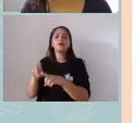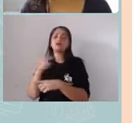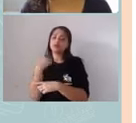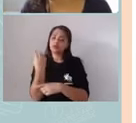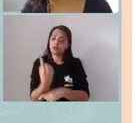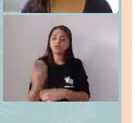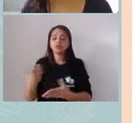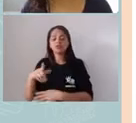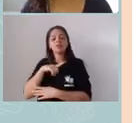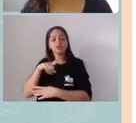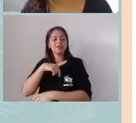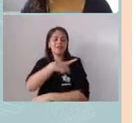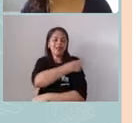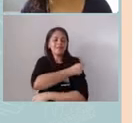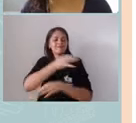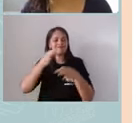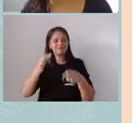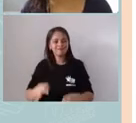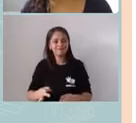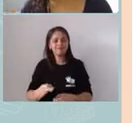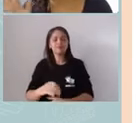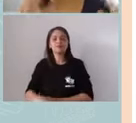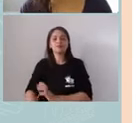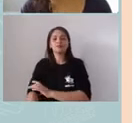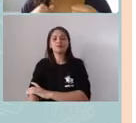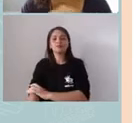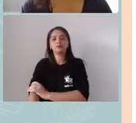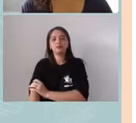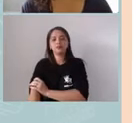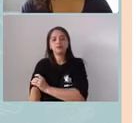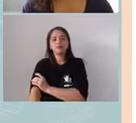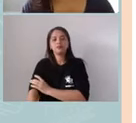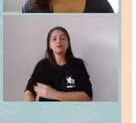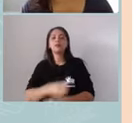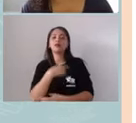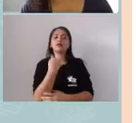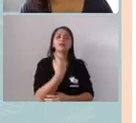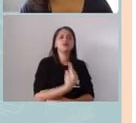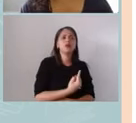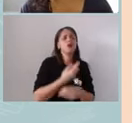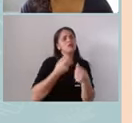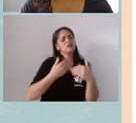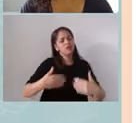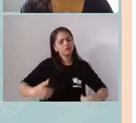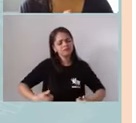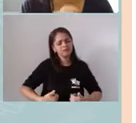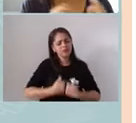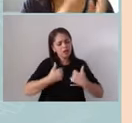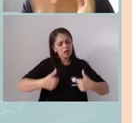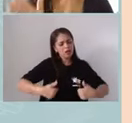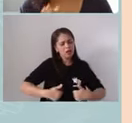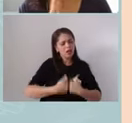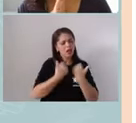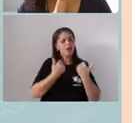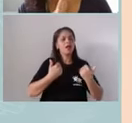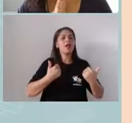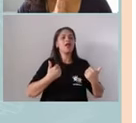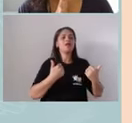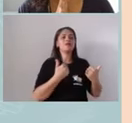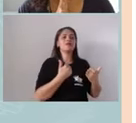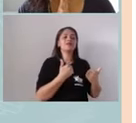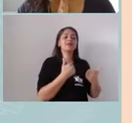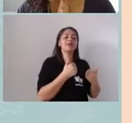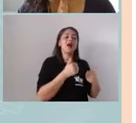já efetiva, certo? Então, a gente falou aí da imunidade ativa. E aí, falando da